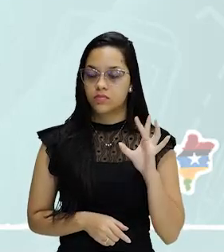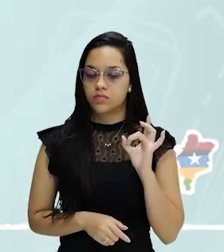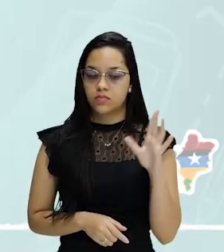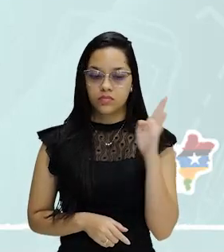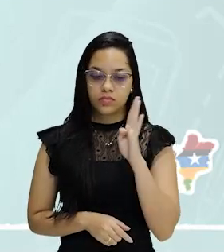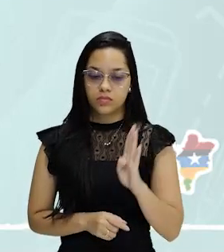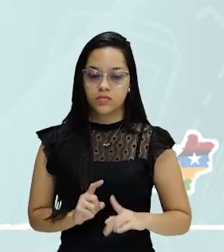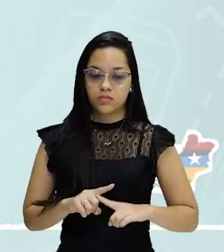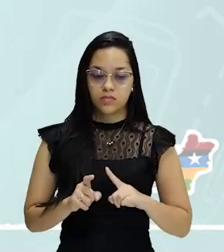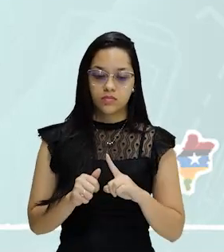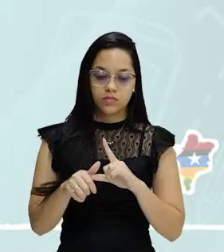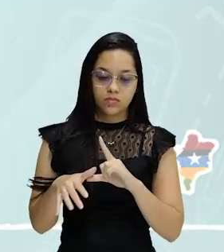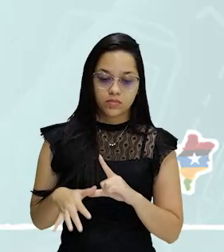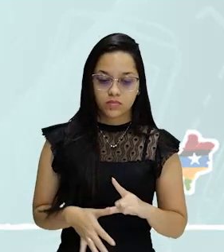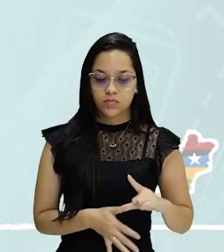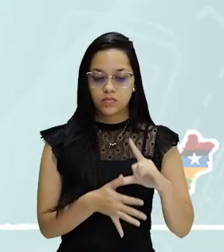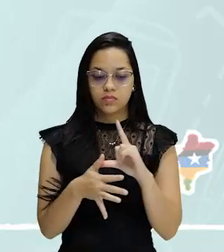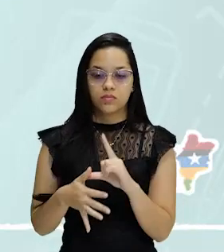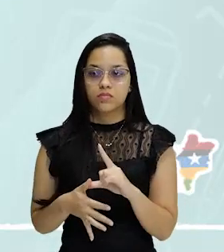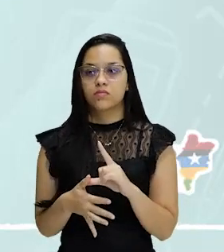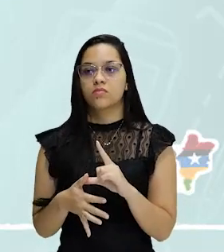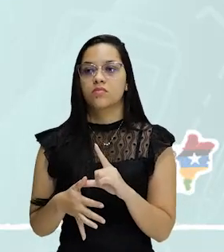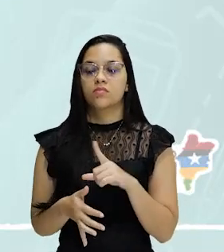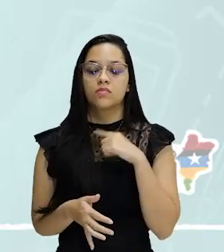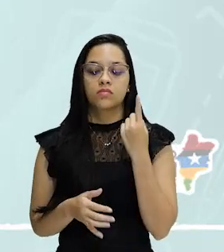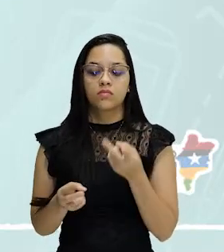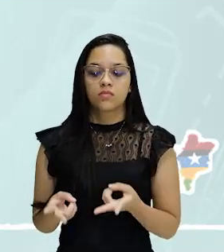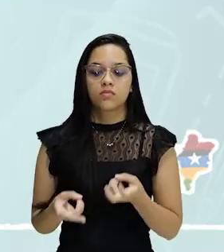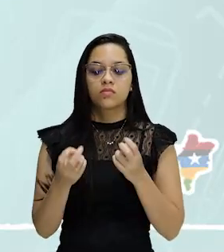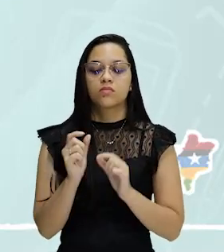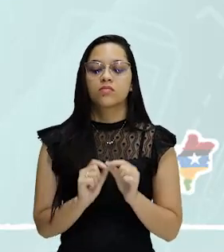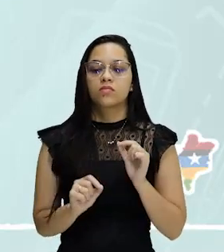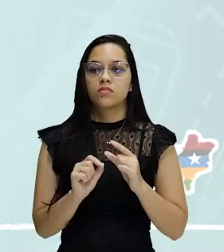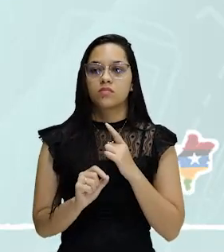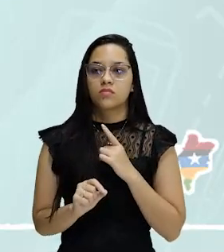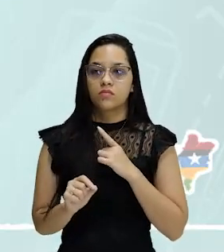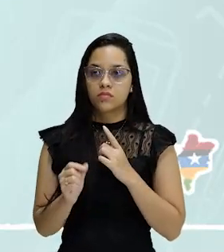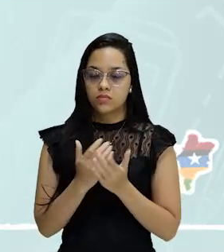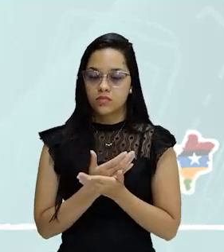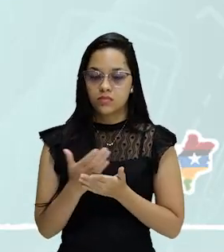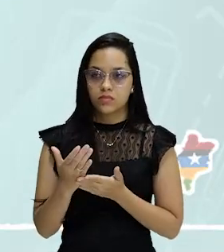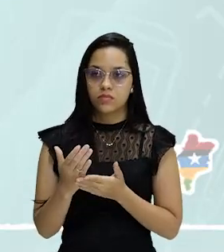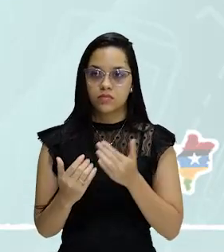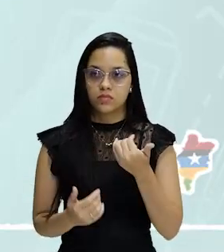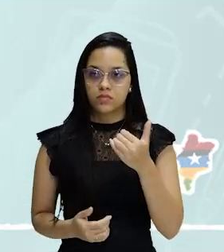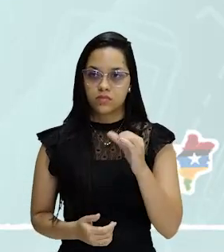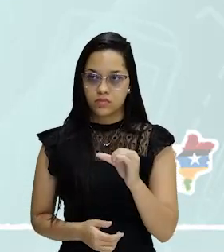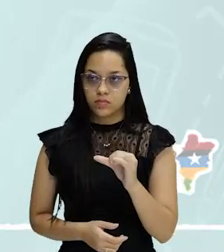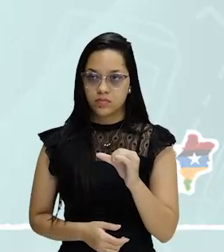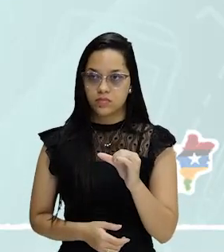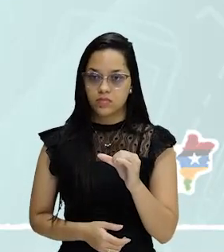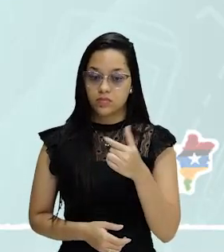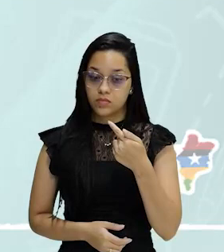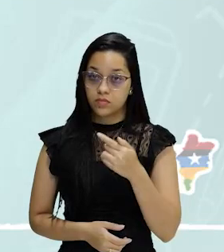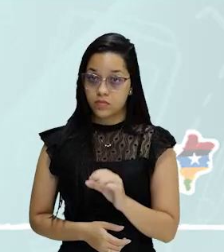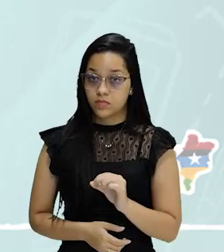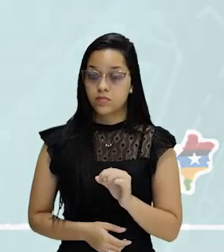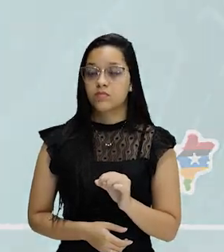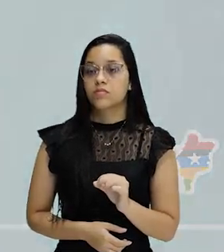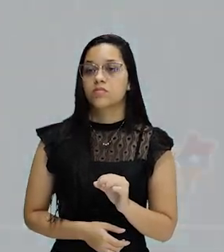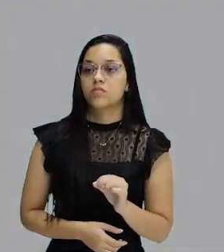no Brasil, na América Latina, a gente observa que, por exemplo, no início da década de